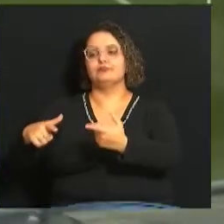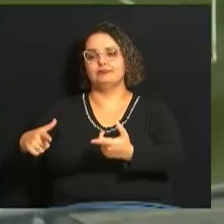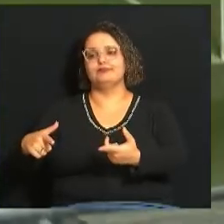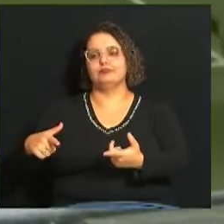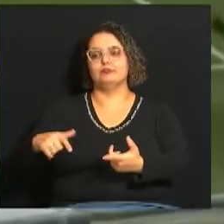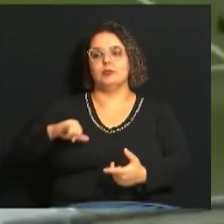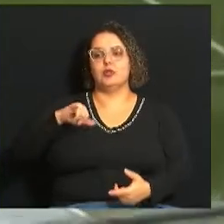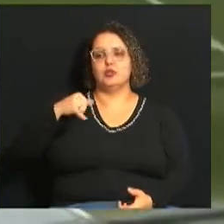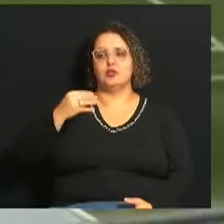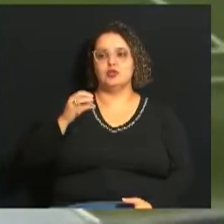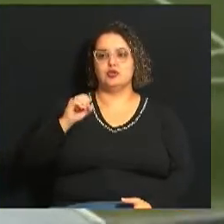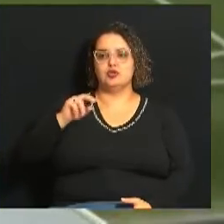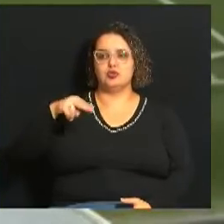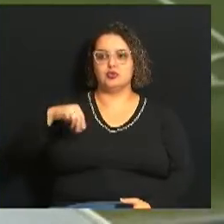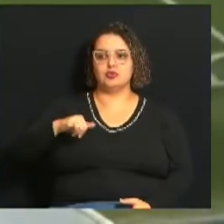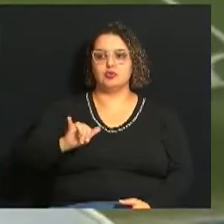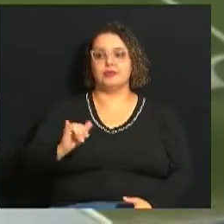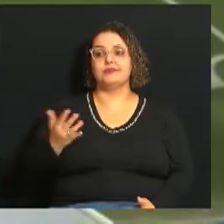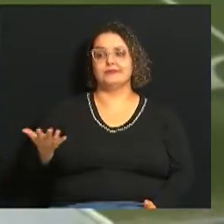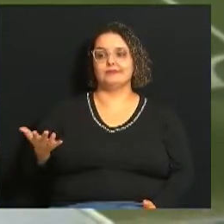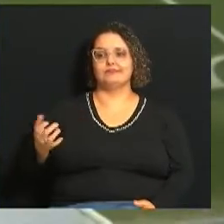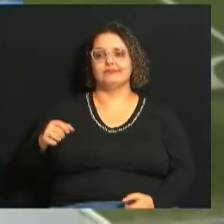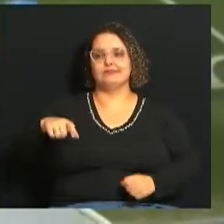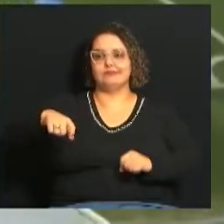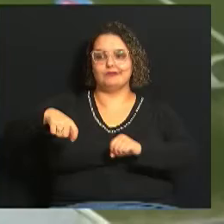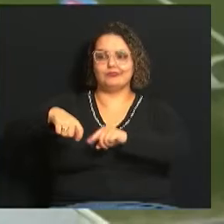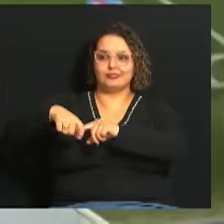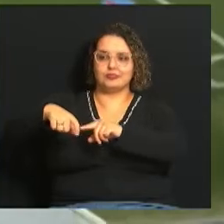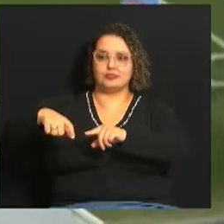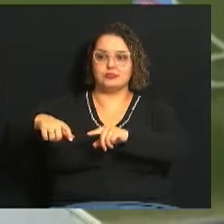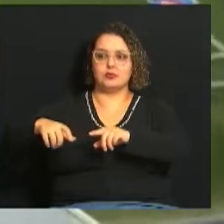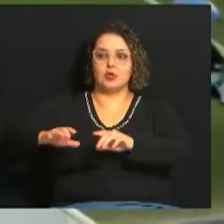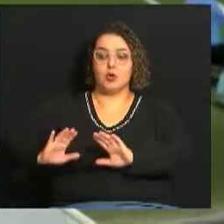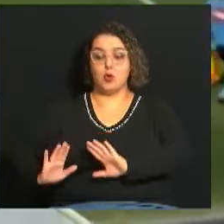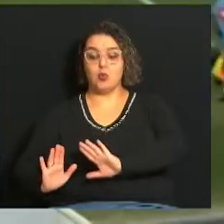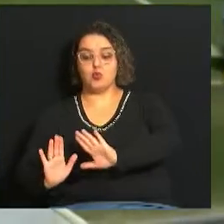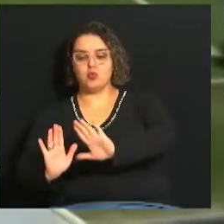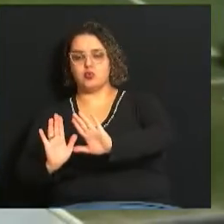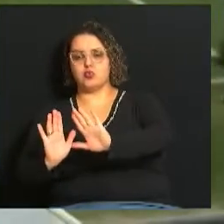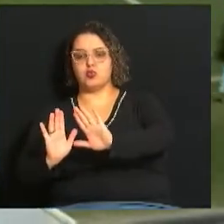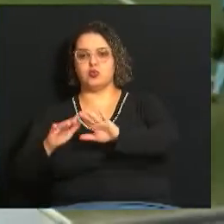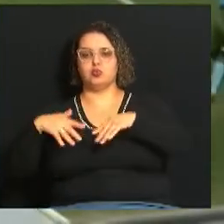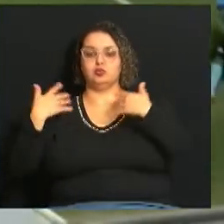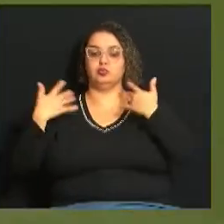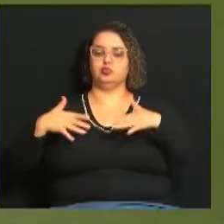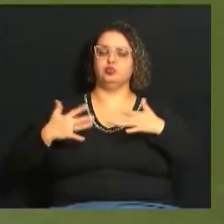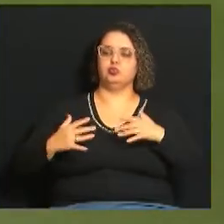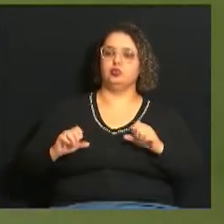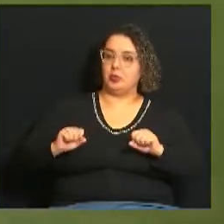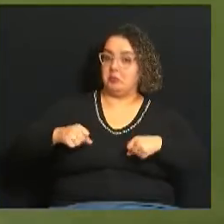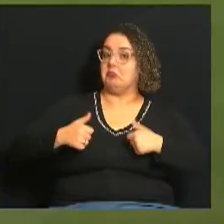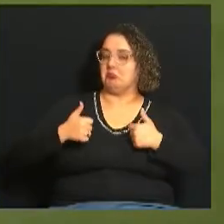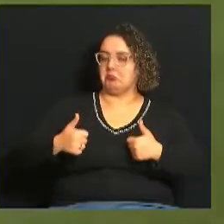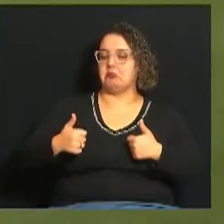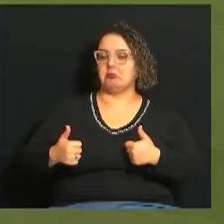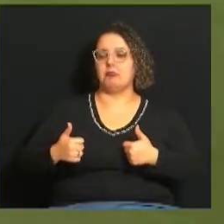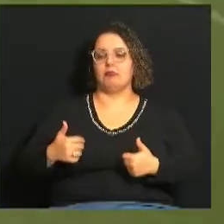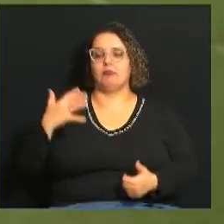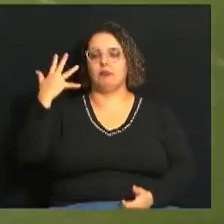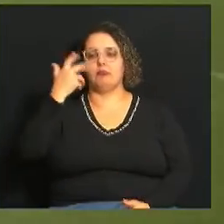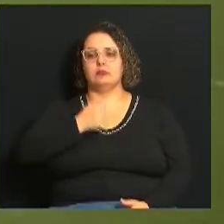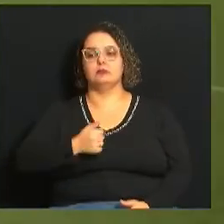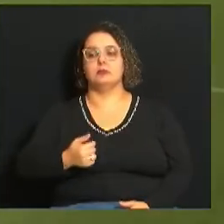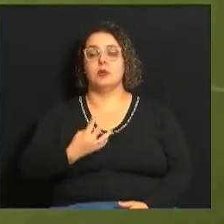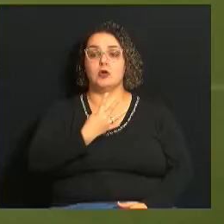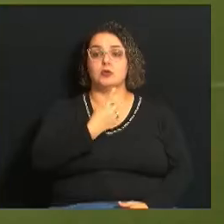Douglas cabeceou para abrir o marcador e o goleiro Kaique França fez bela defesa. Aos 41